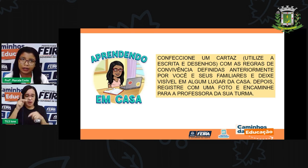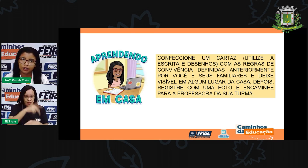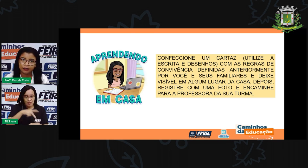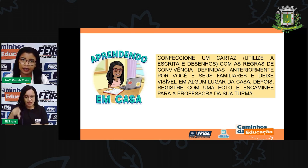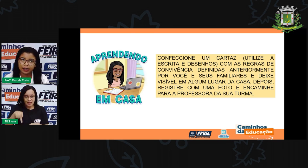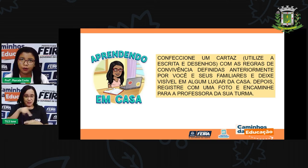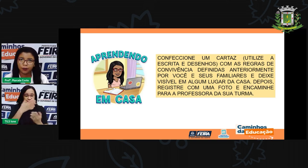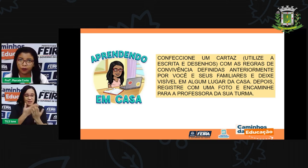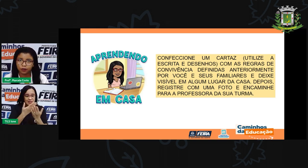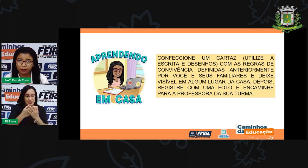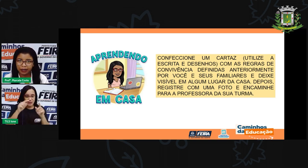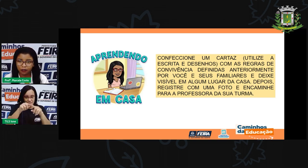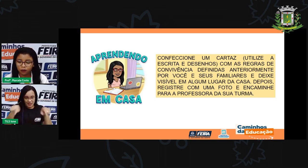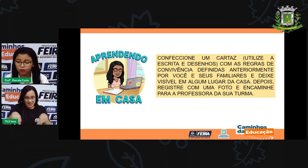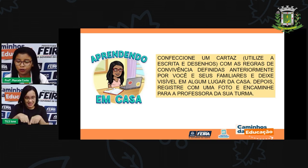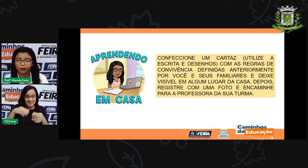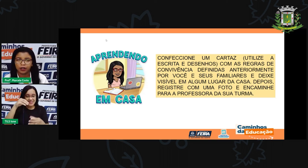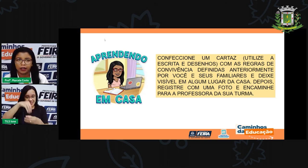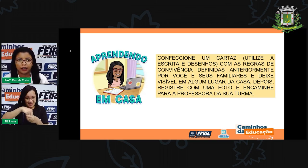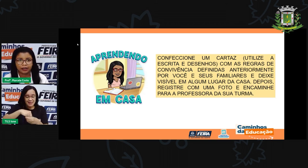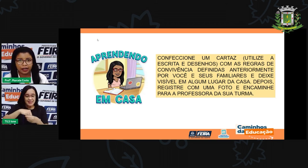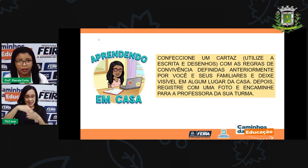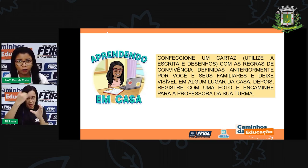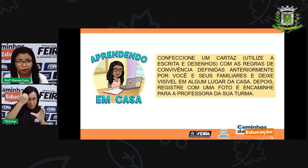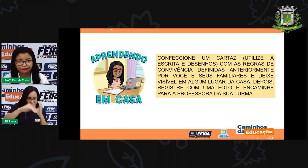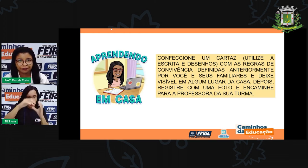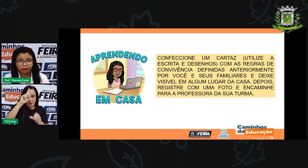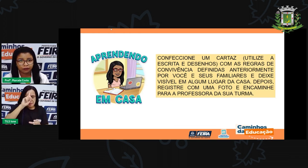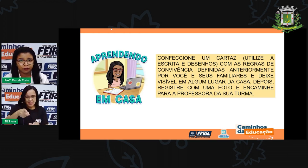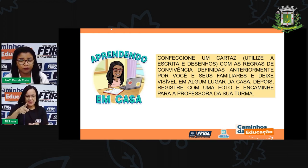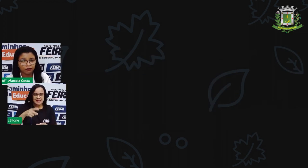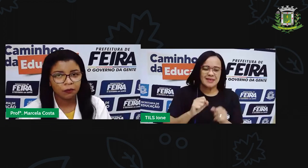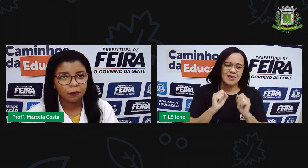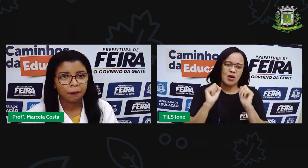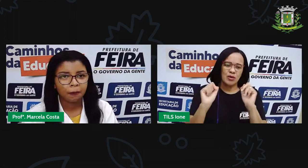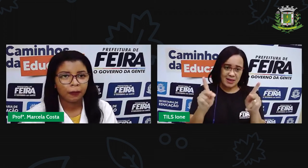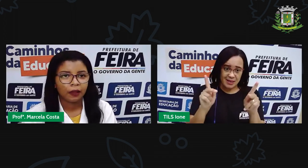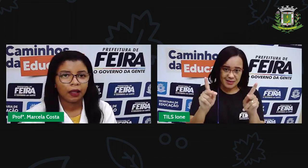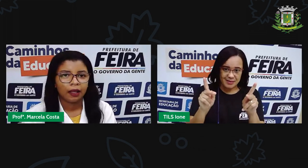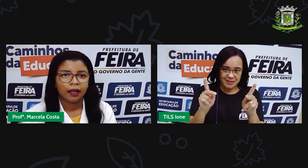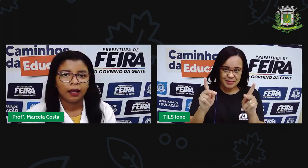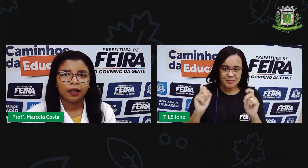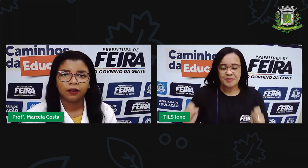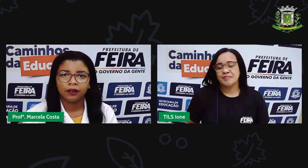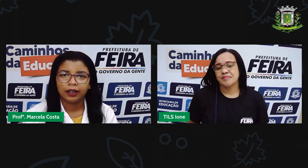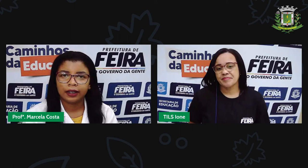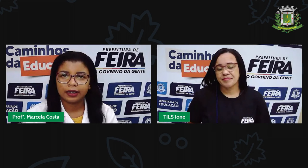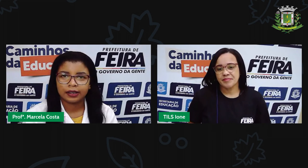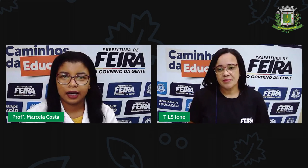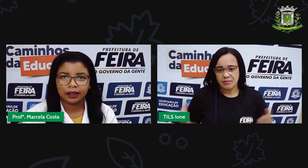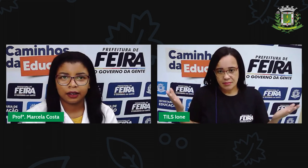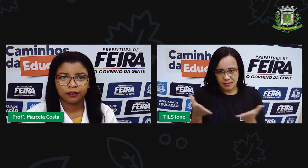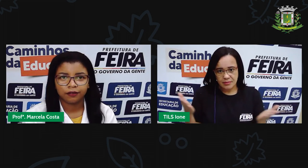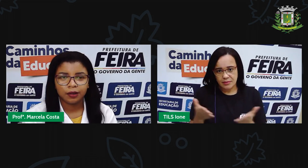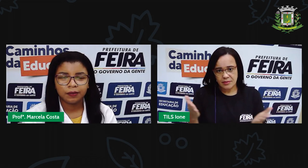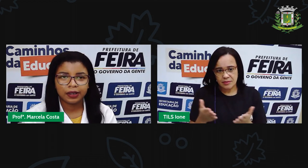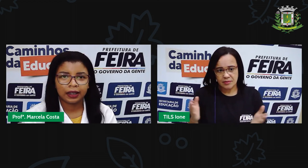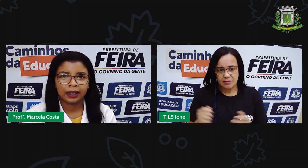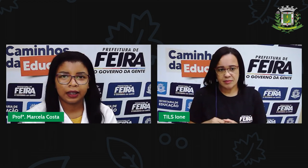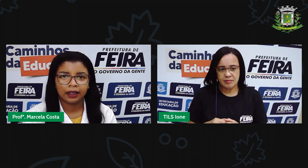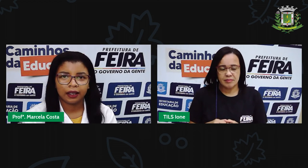ela tiver um e agora que